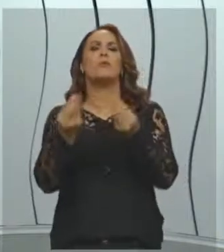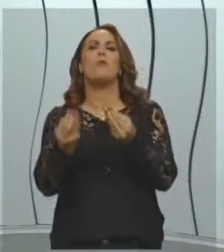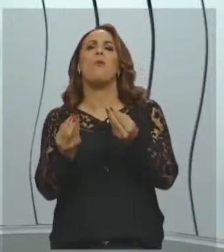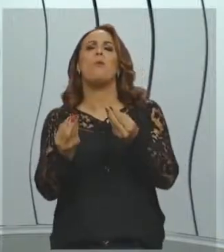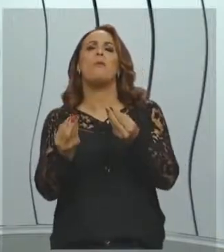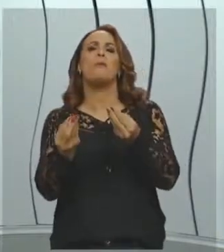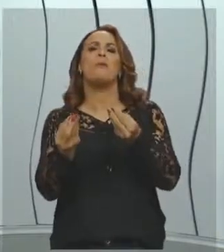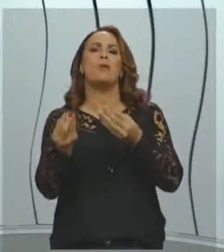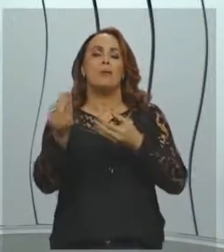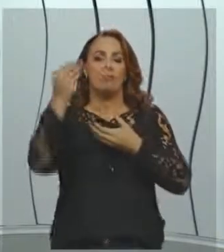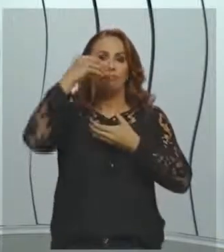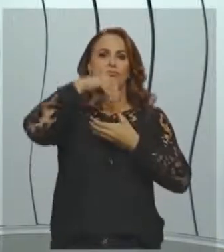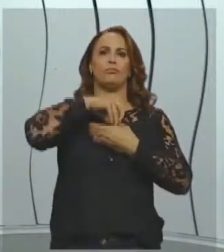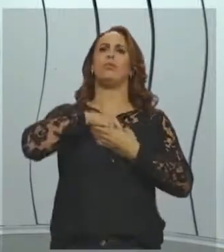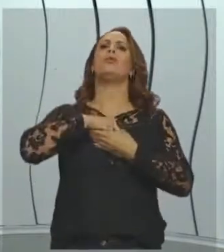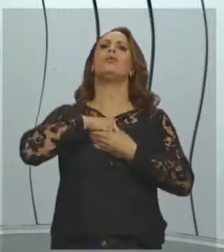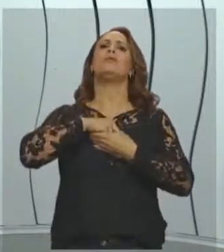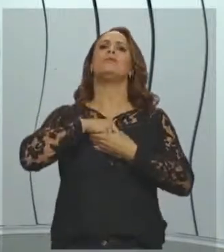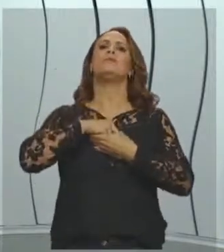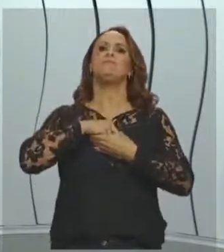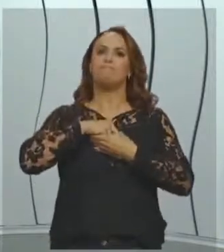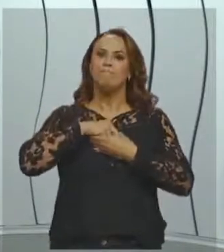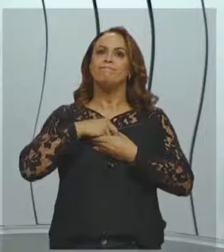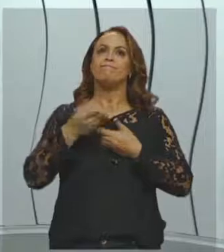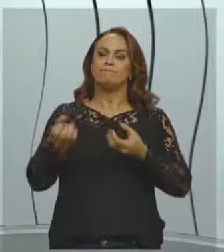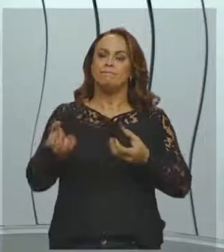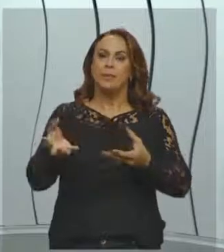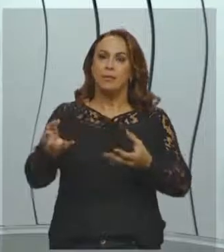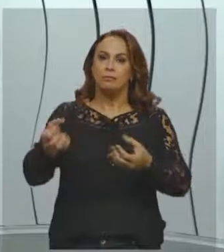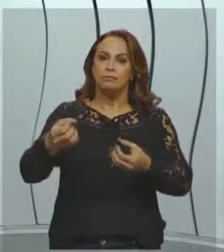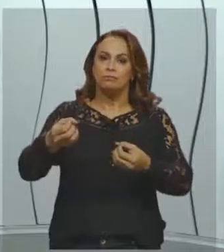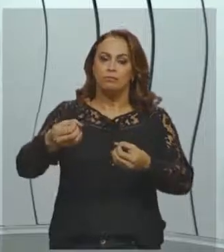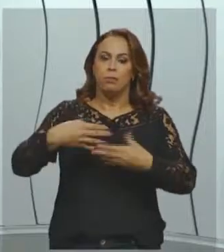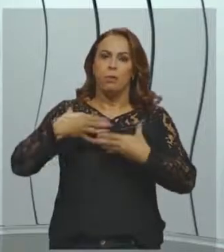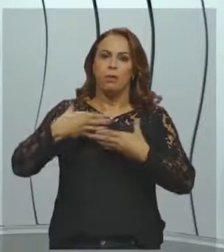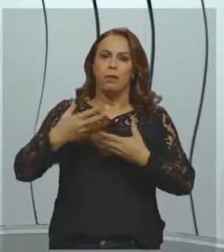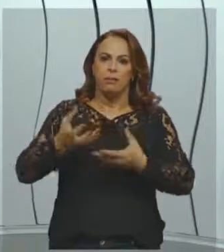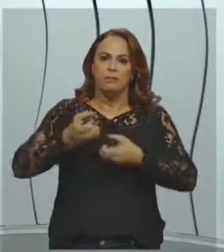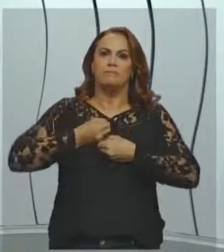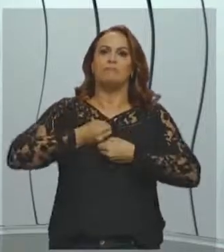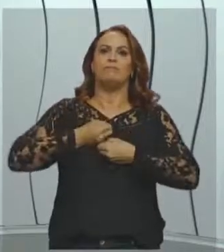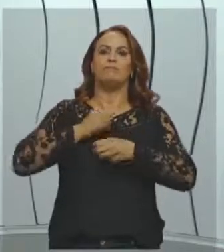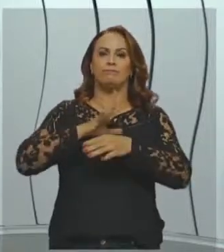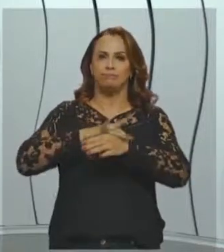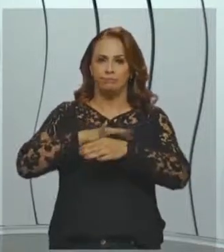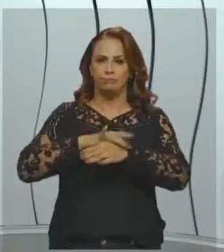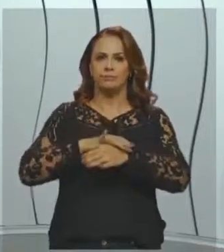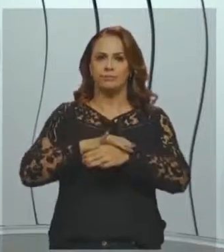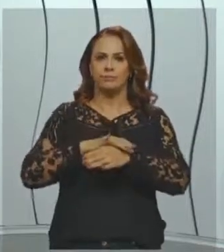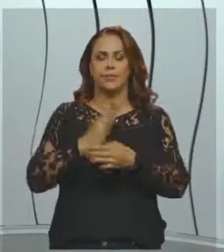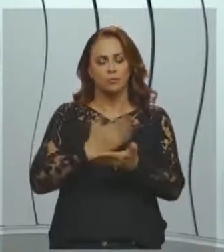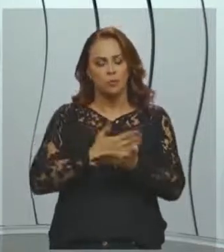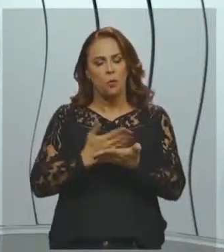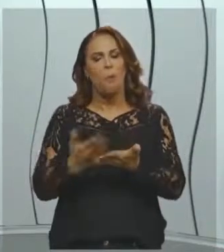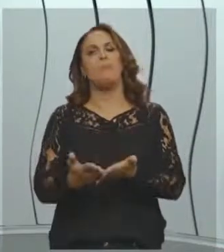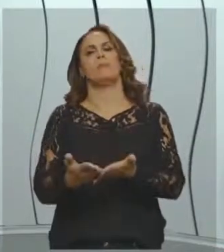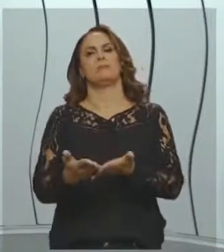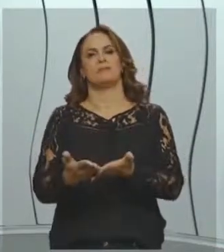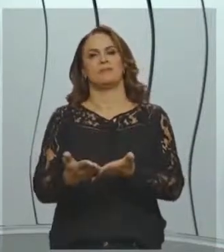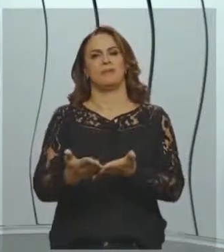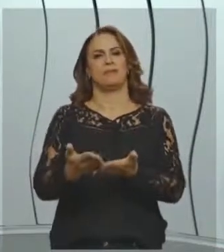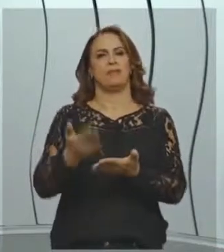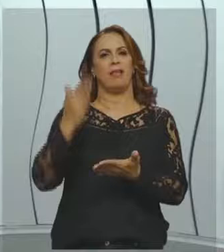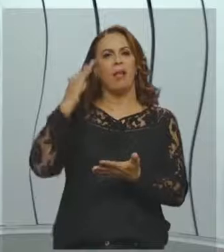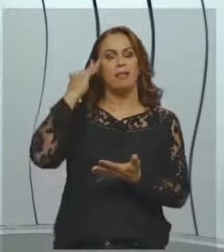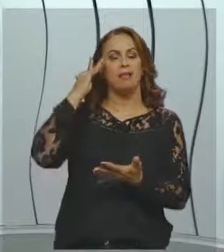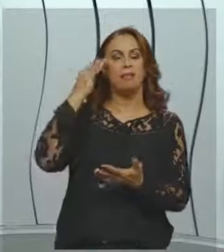agem transmitindo uma série de doenças para nós. Vamos lá para analisarmos o que nós vamos ver